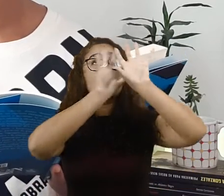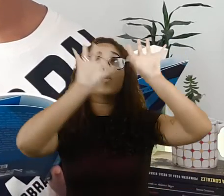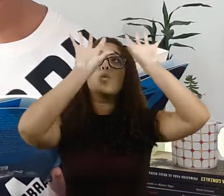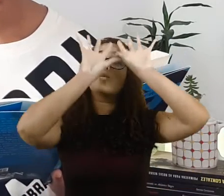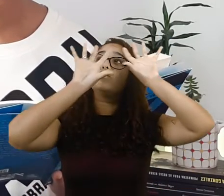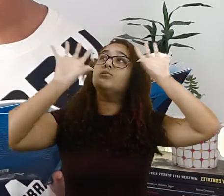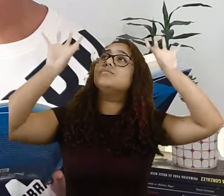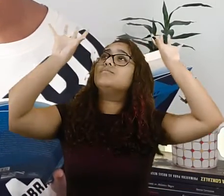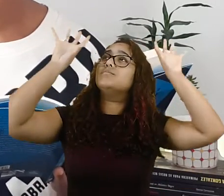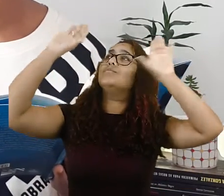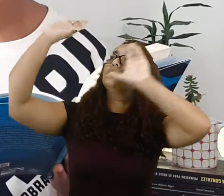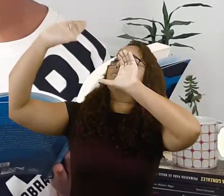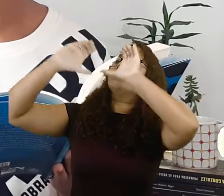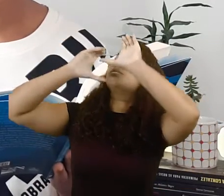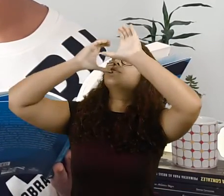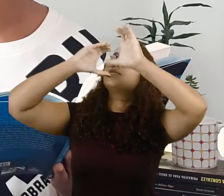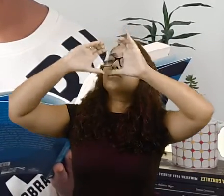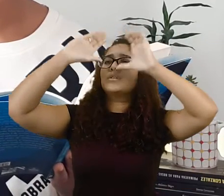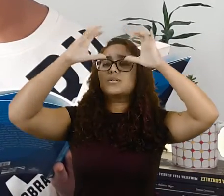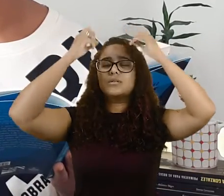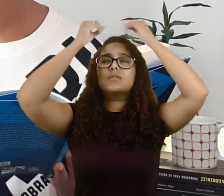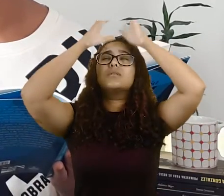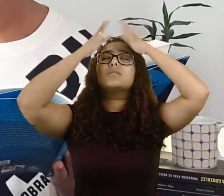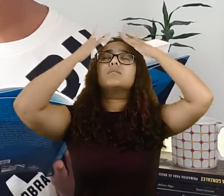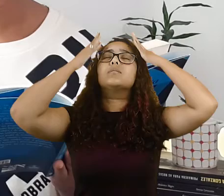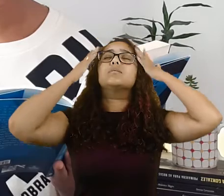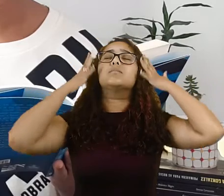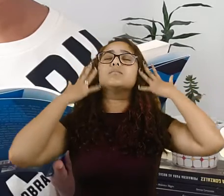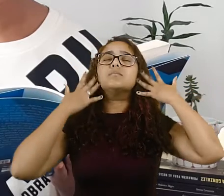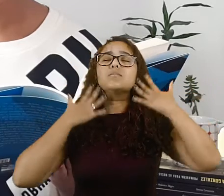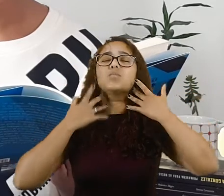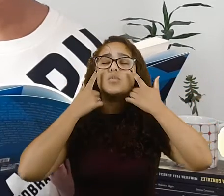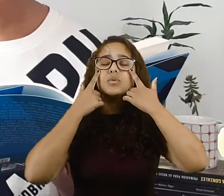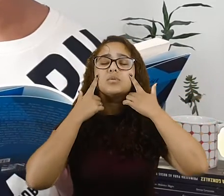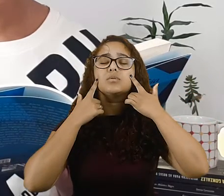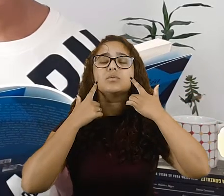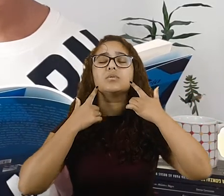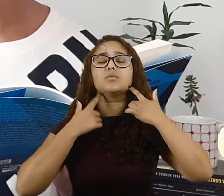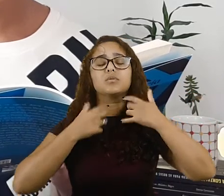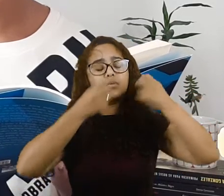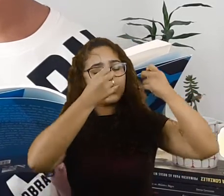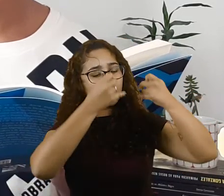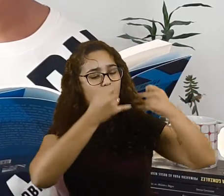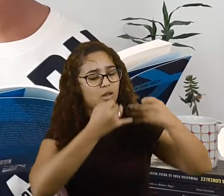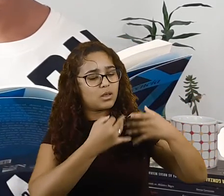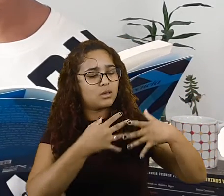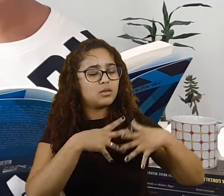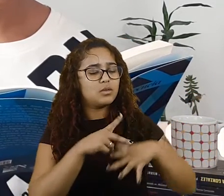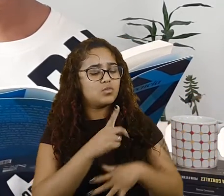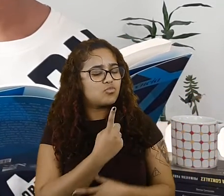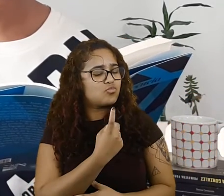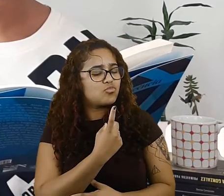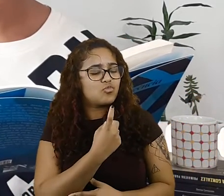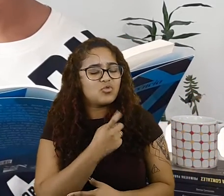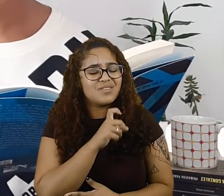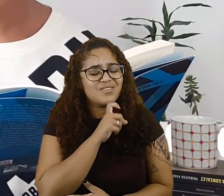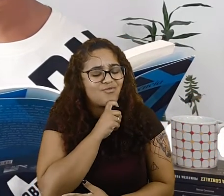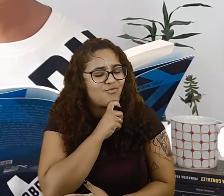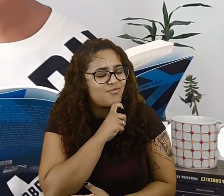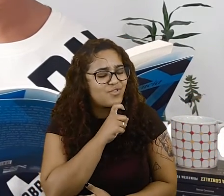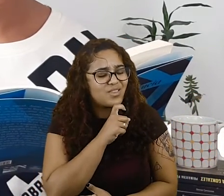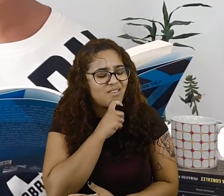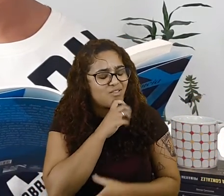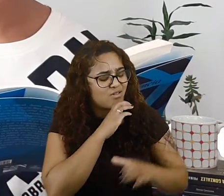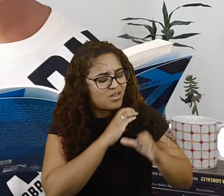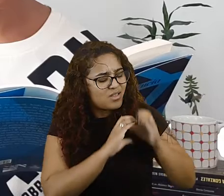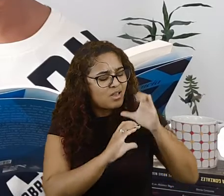apresse seu voo e rasgue o azul do céu com a mais veemente melodia. E te banharei com as águas do meu pranto, falarei dos